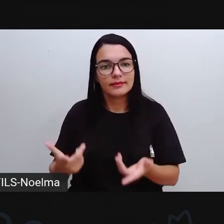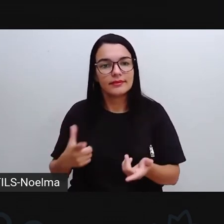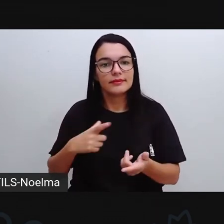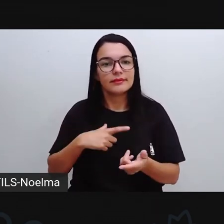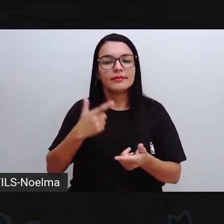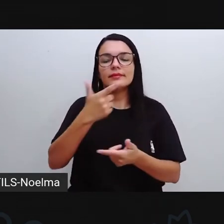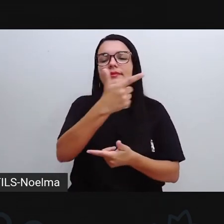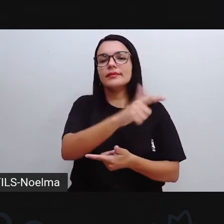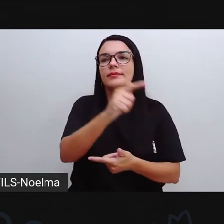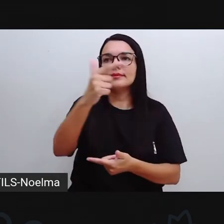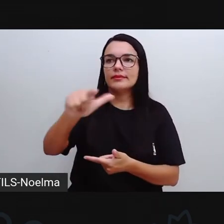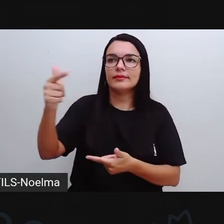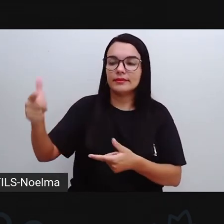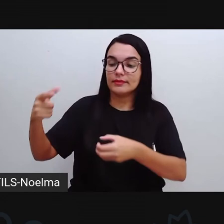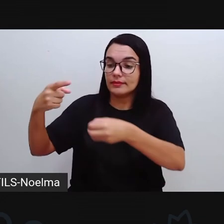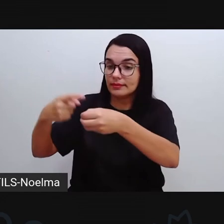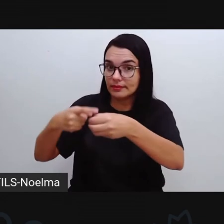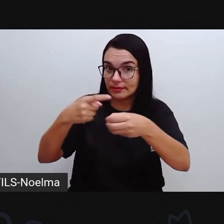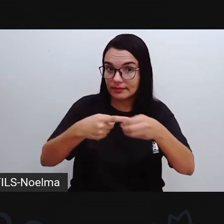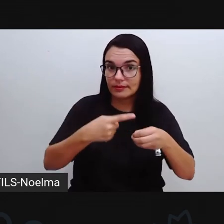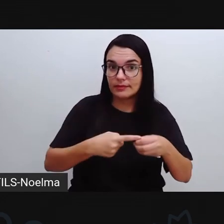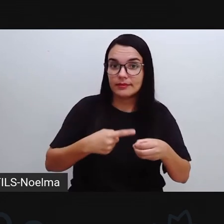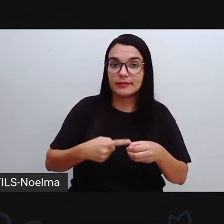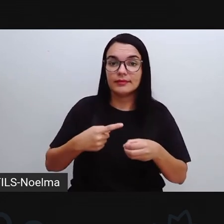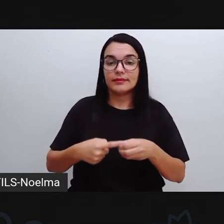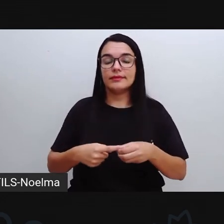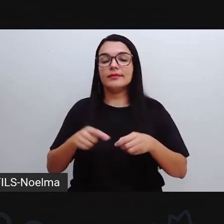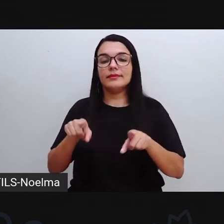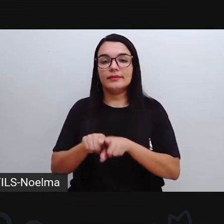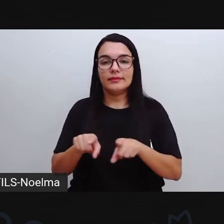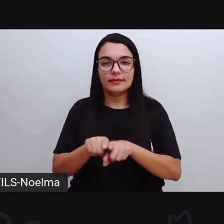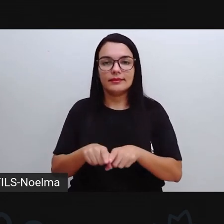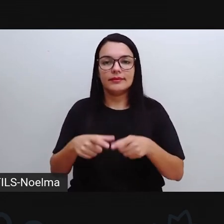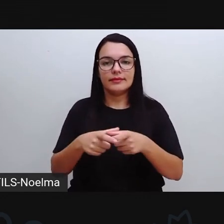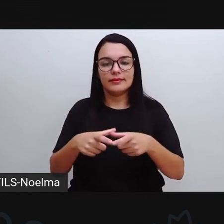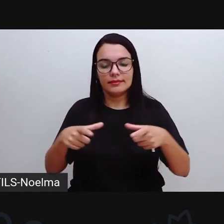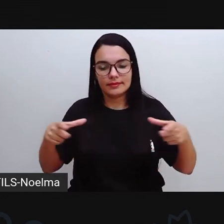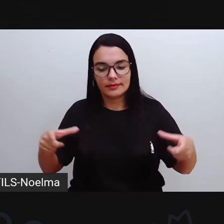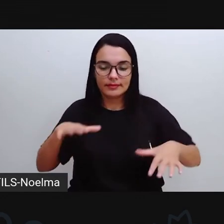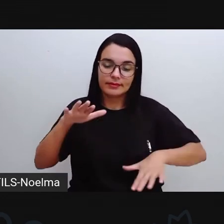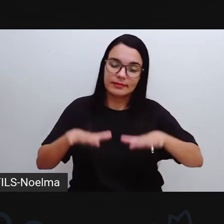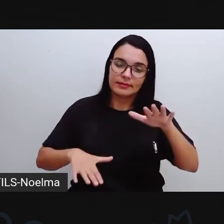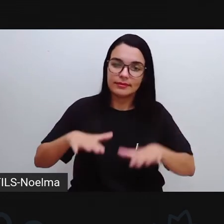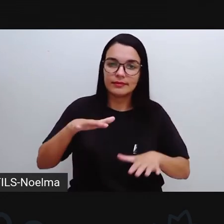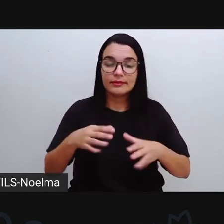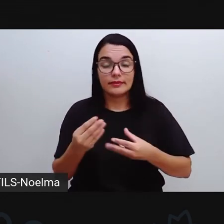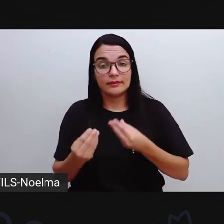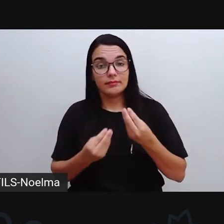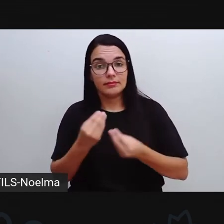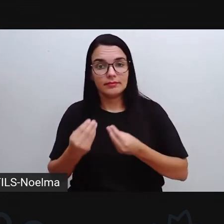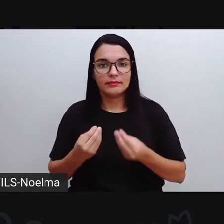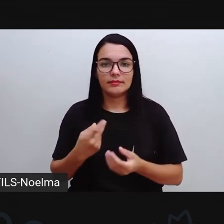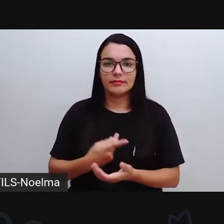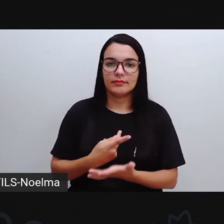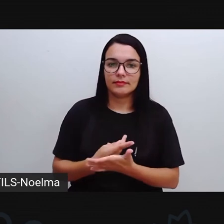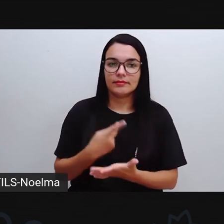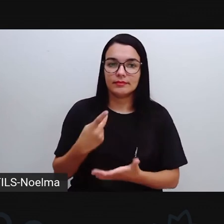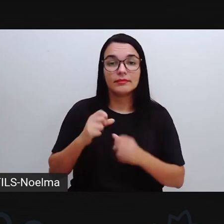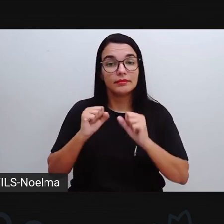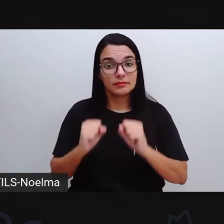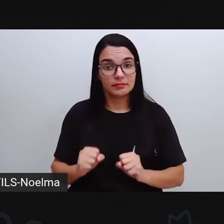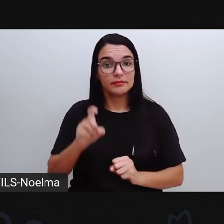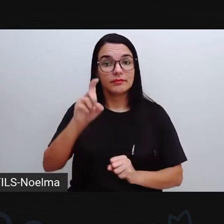vão surgindo os ditos distritos, né? Que vão crescendo, crescendo, e a depender da forma como acontece, pode até